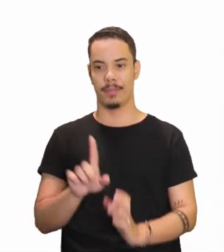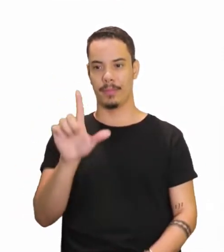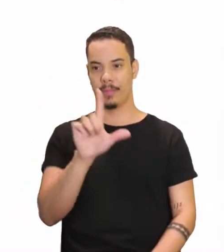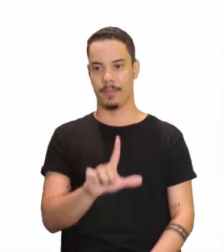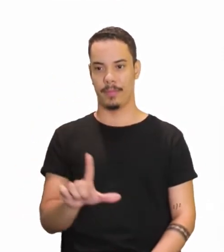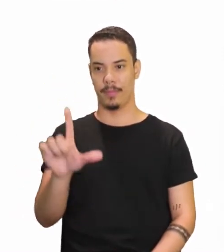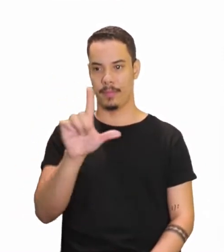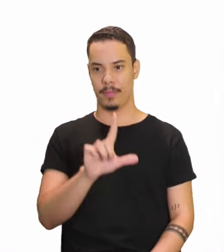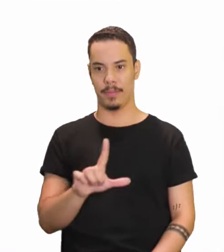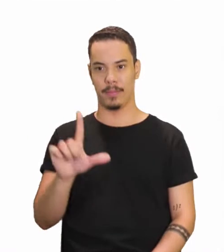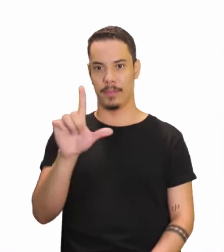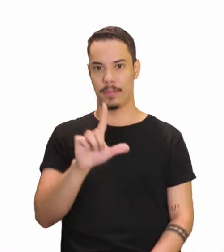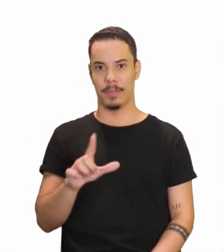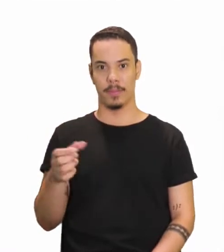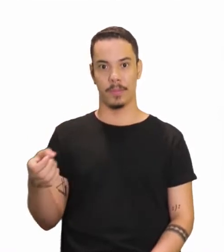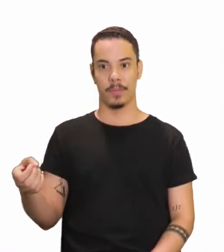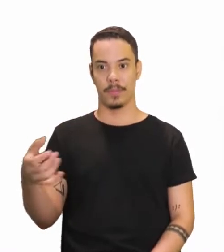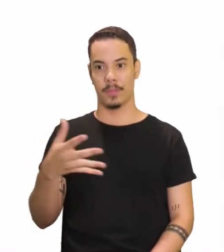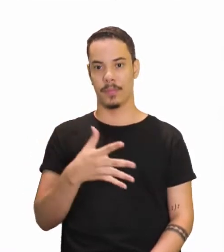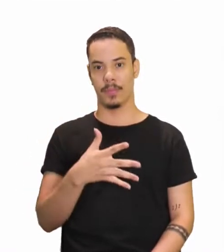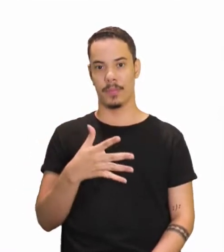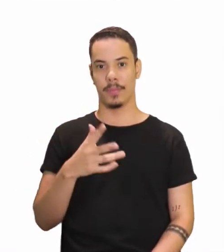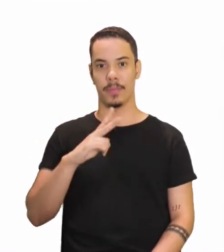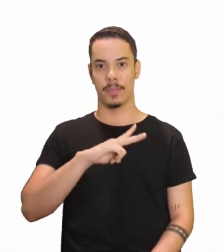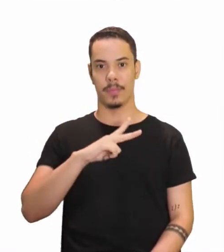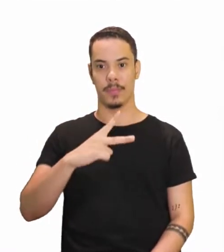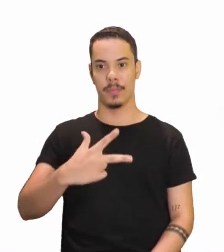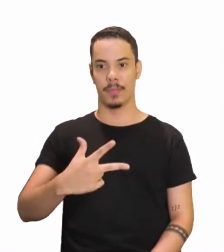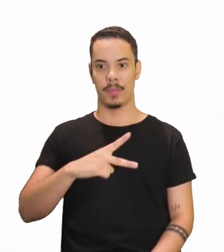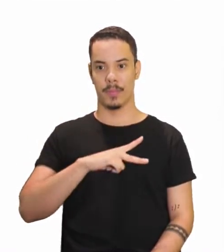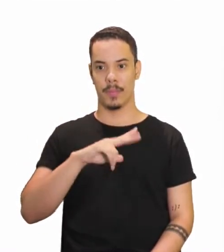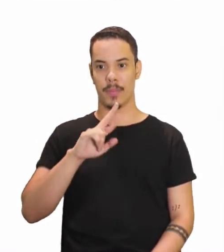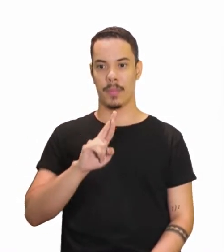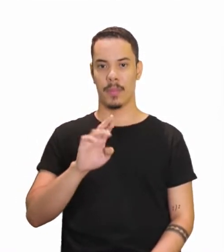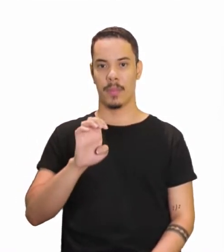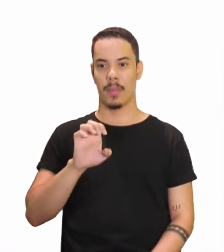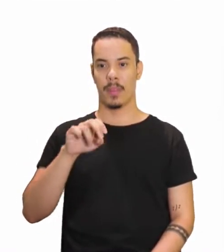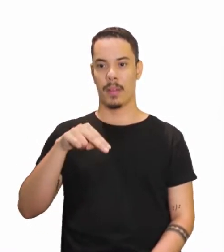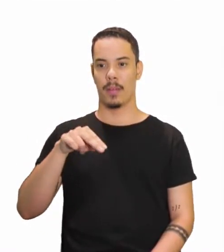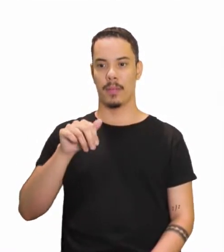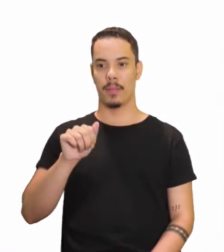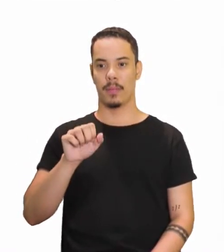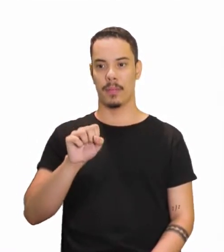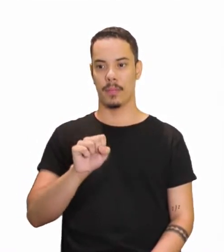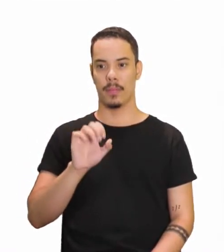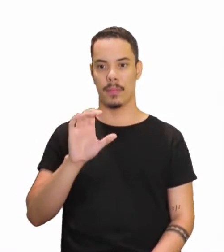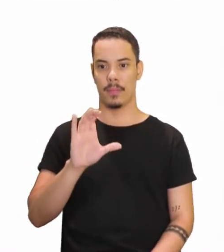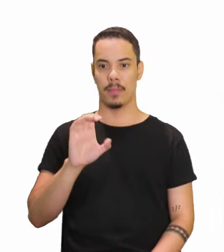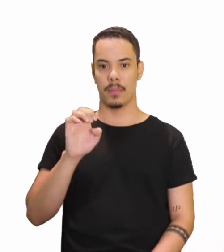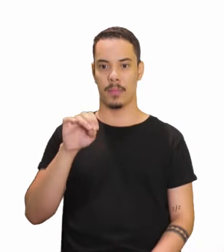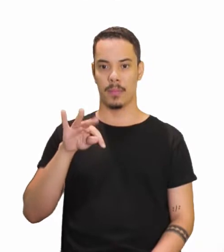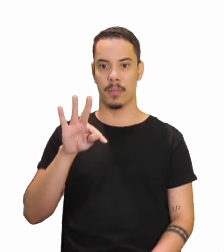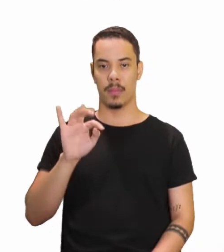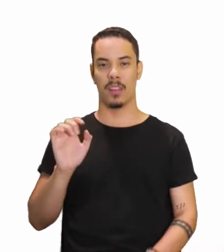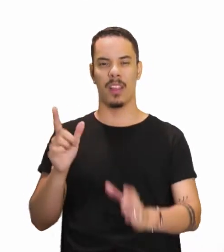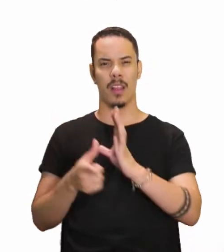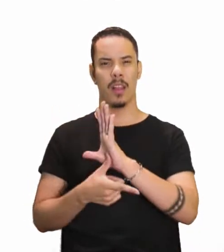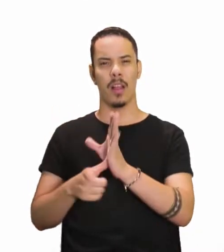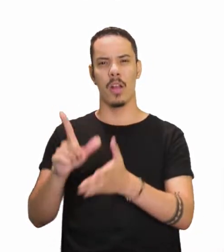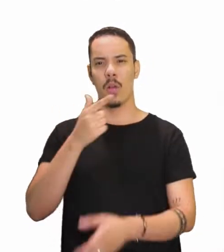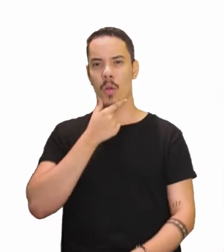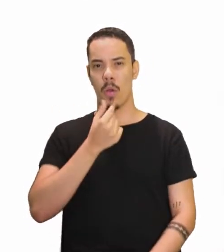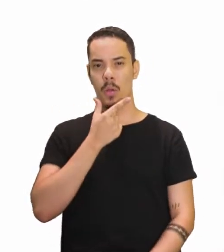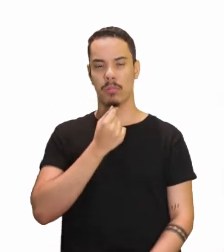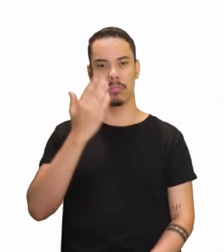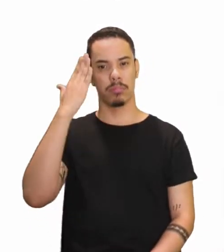literatura renascentista lá em Portugal. Isso tudo antes, né, de Camões, tá certo? Então,